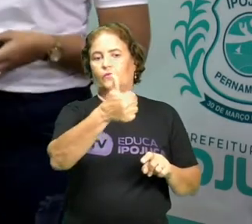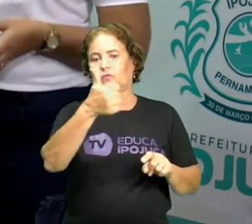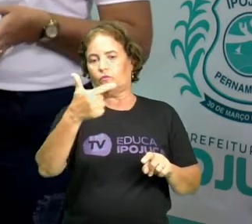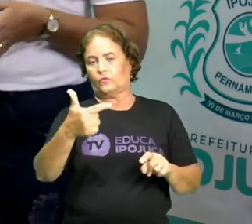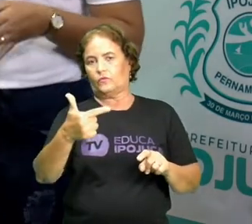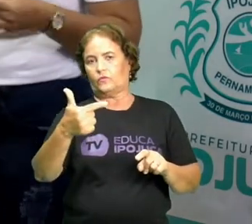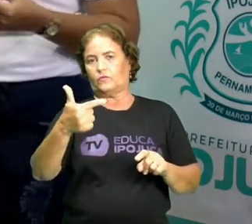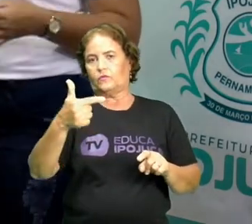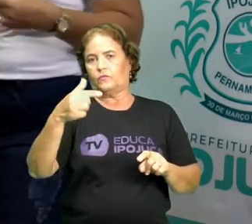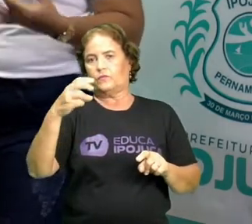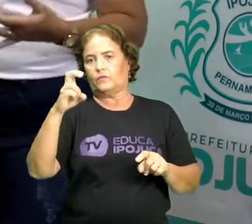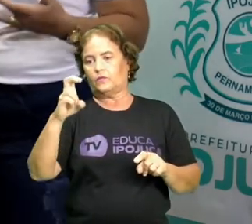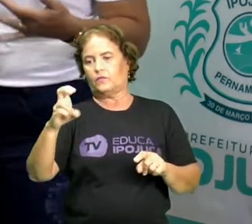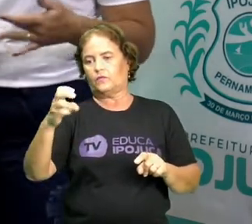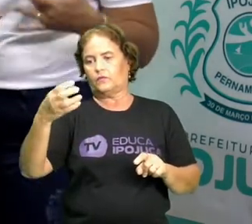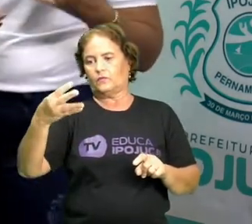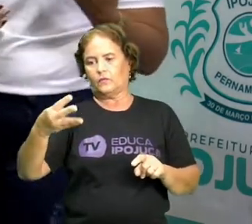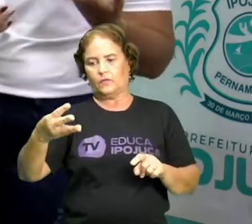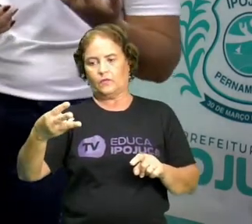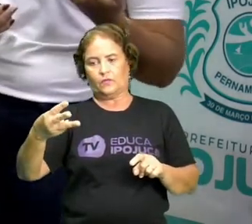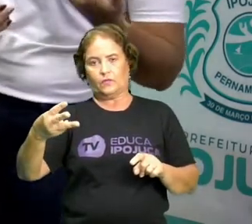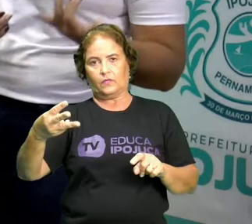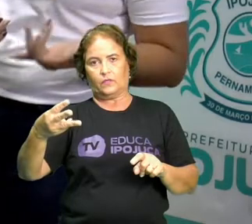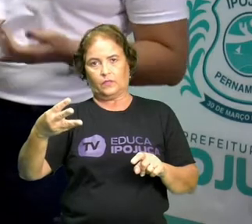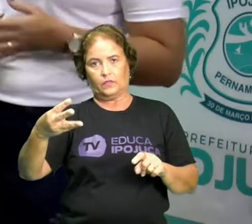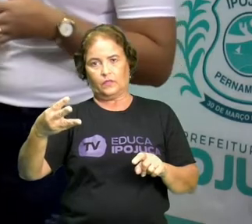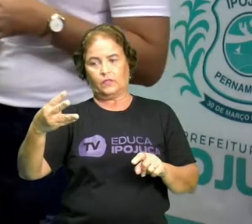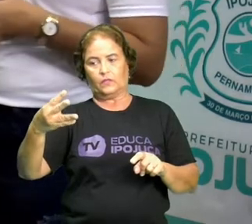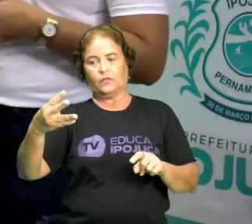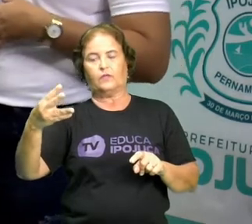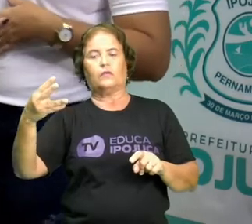12.543. Eu leio esse número,